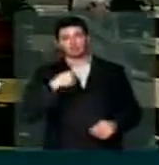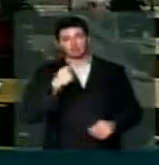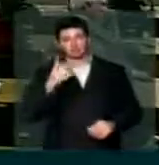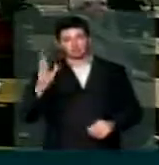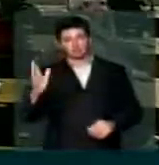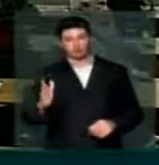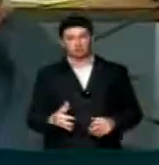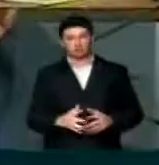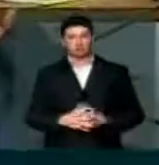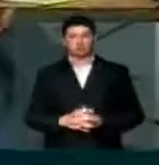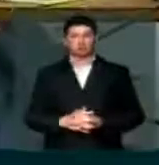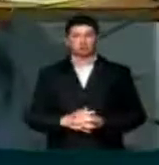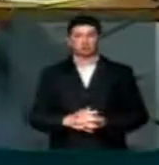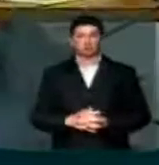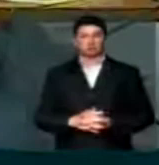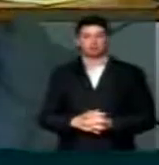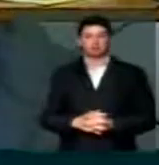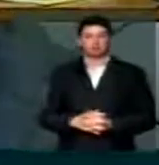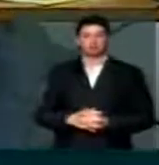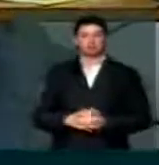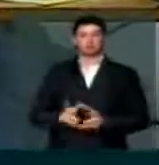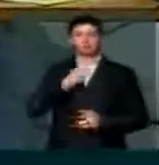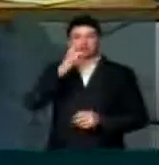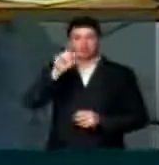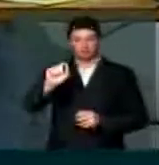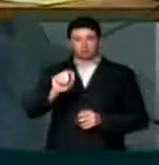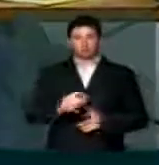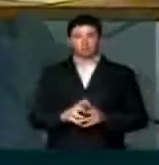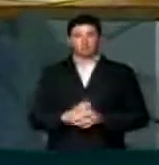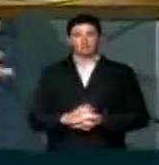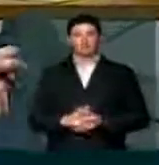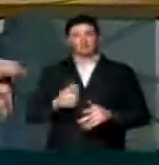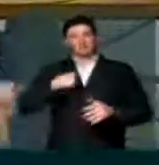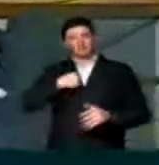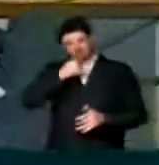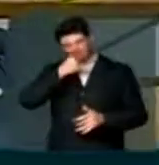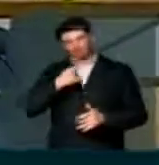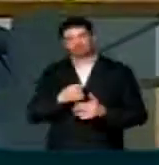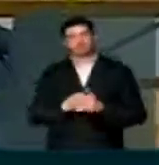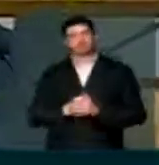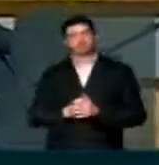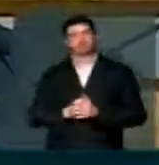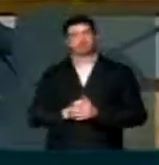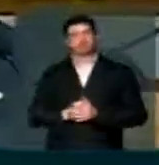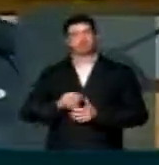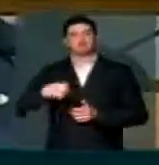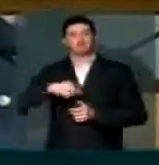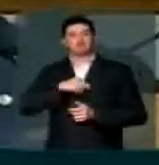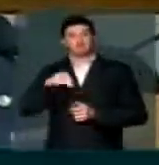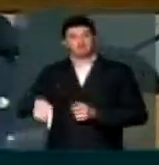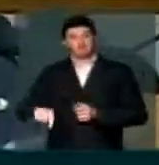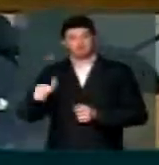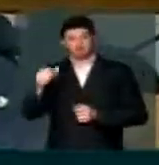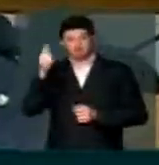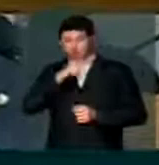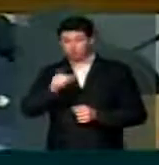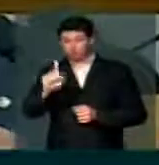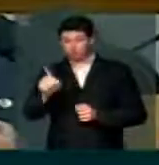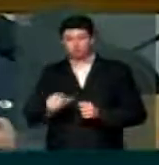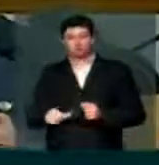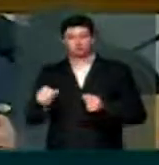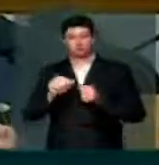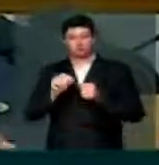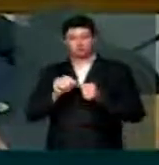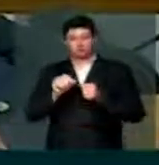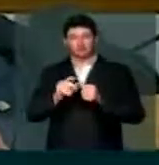eu quero terminar. Termine, por favor. Terminar. Dizendo o seguinte, presidente, eu lamento de que nós não tenhamos aqui conseguido